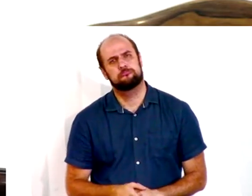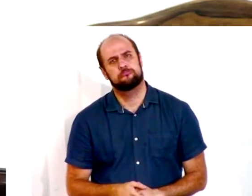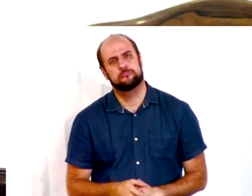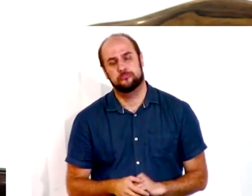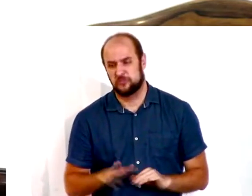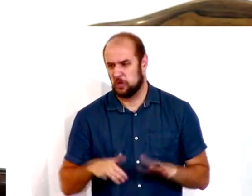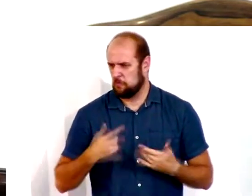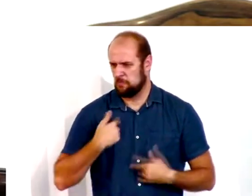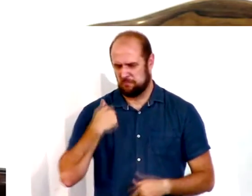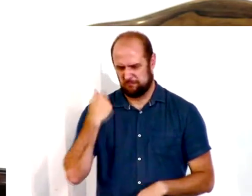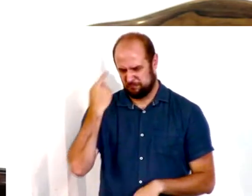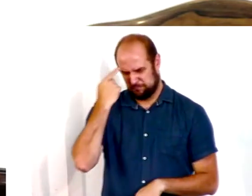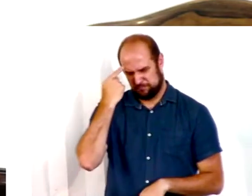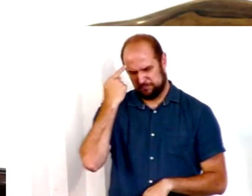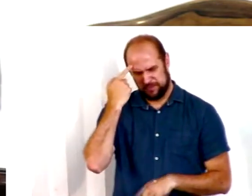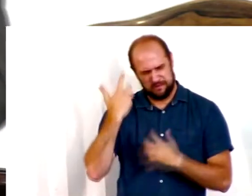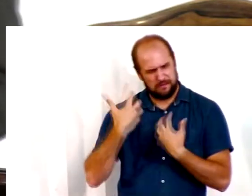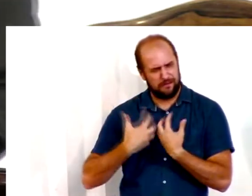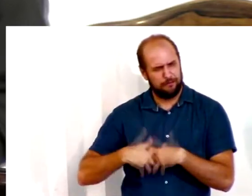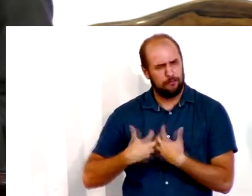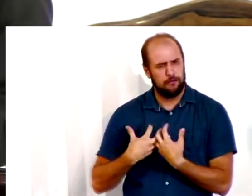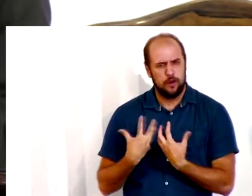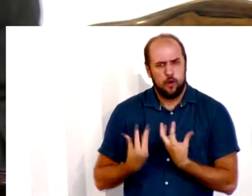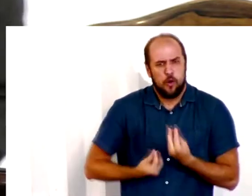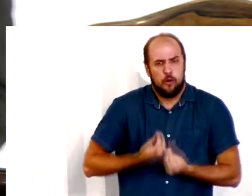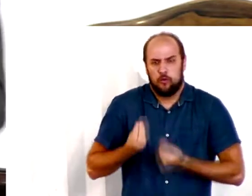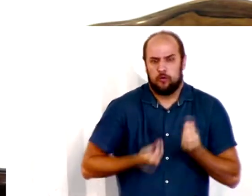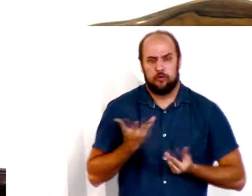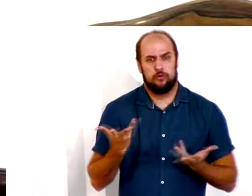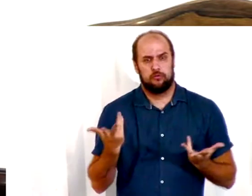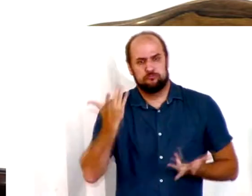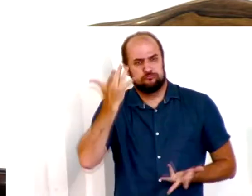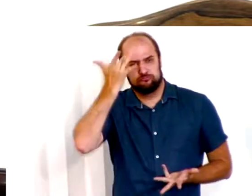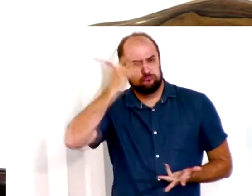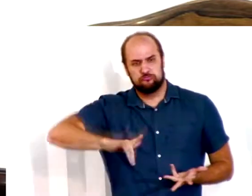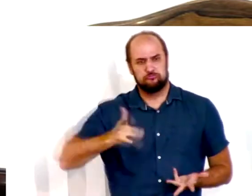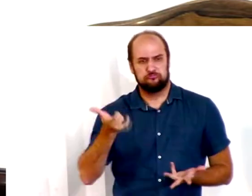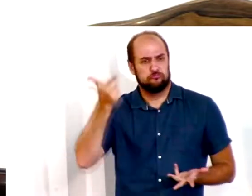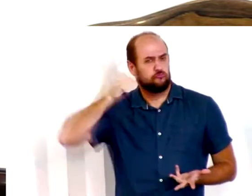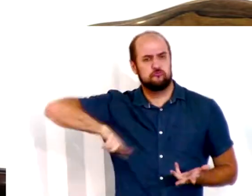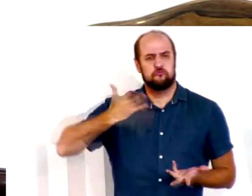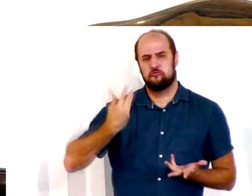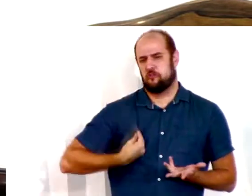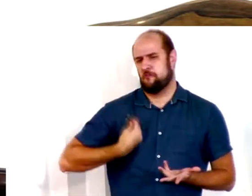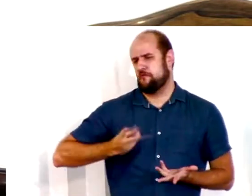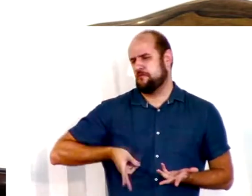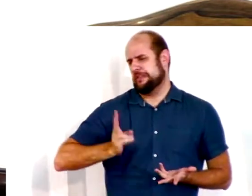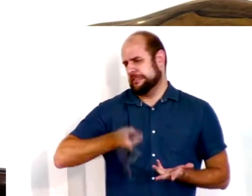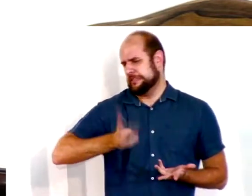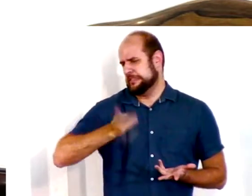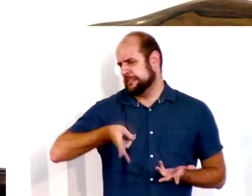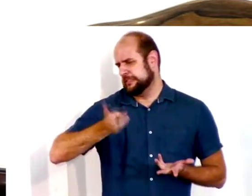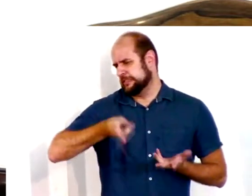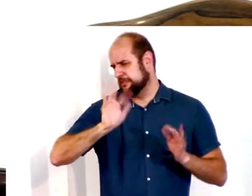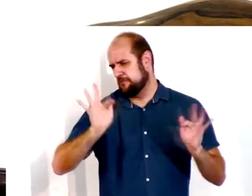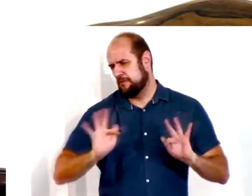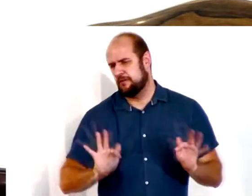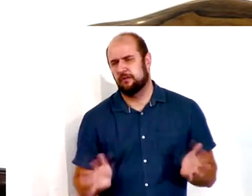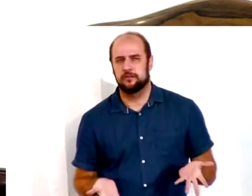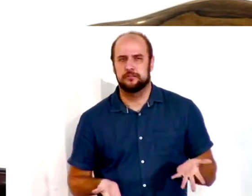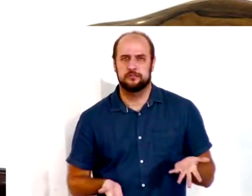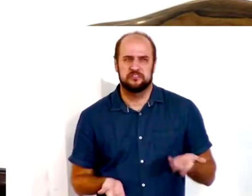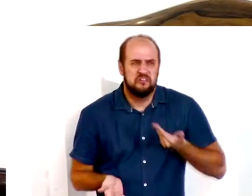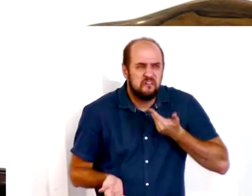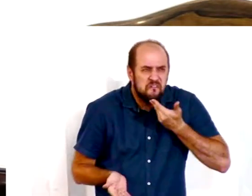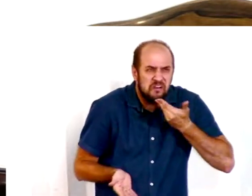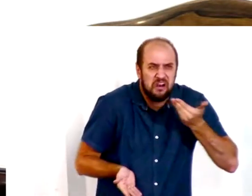Às vezes eu me pergunto, como nós não conseguimos viver contente? Deveria ser fácil